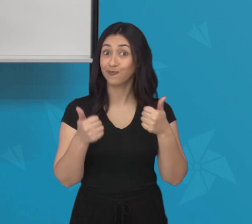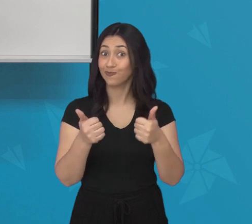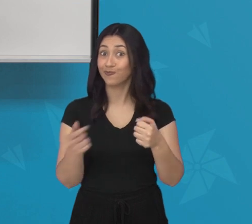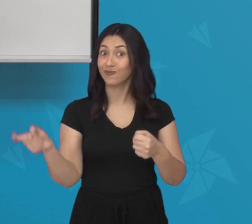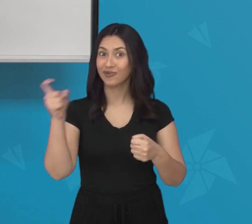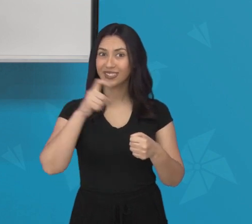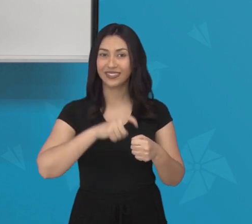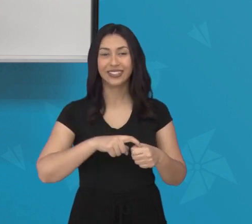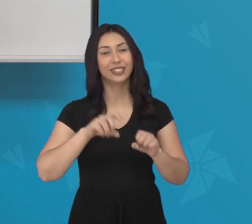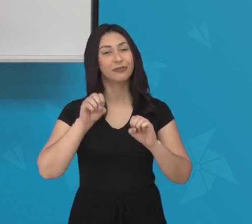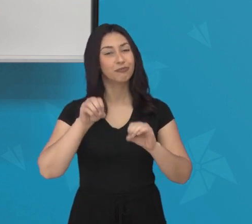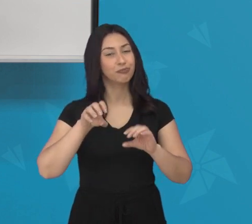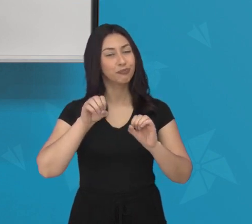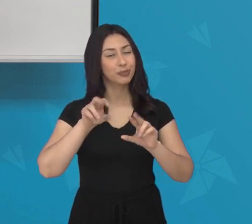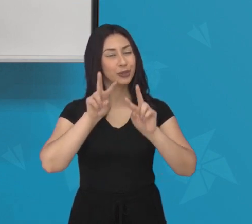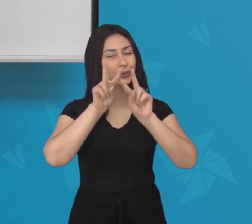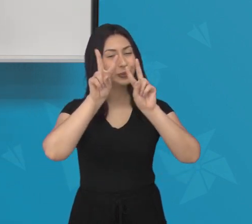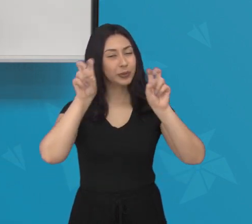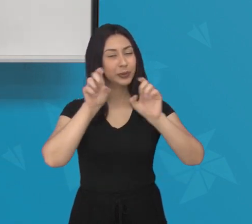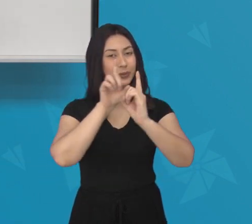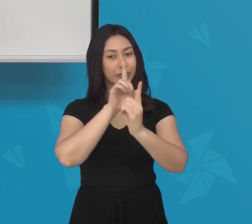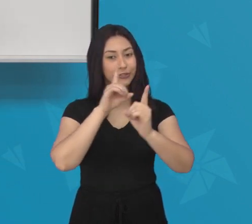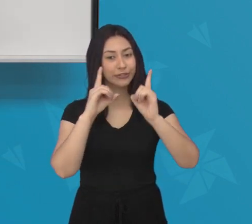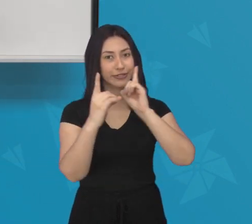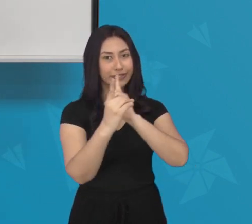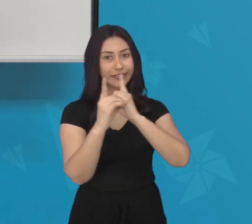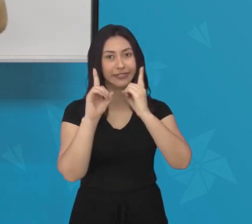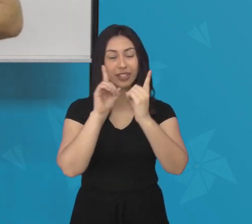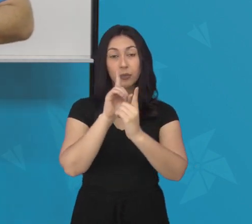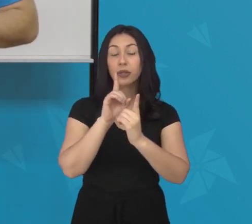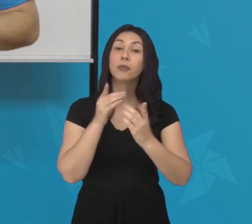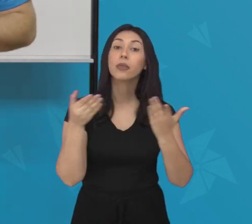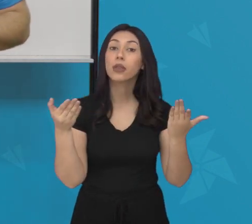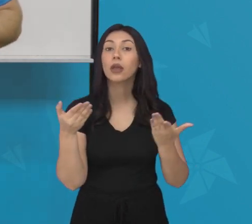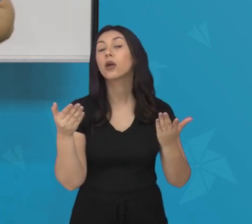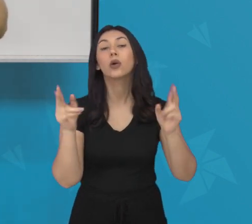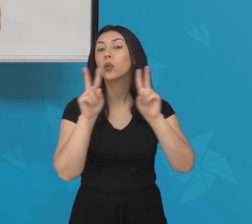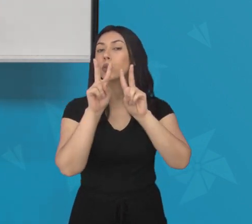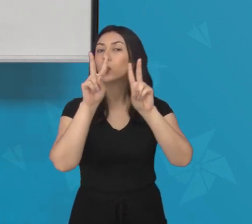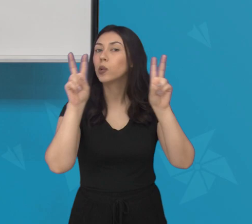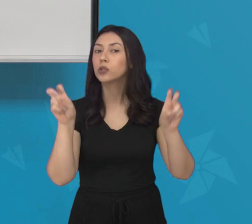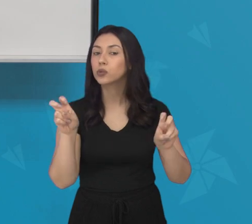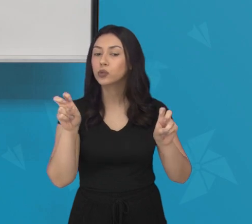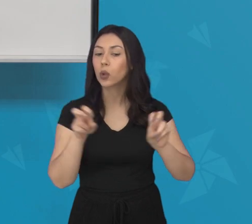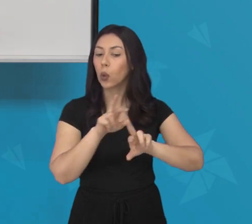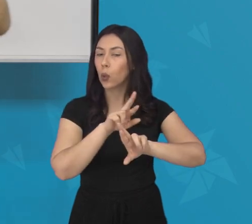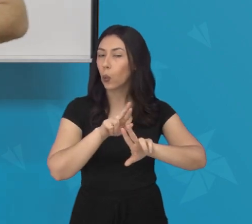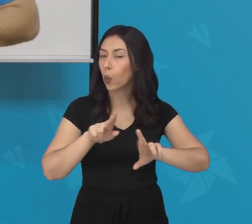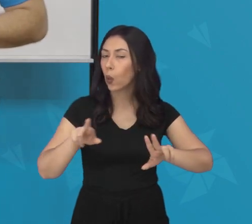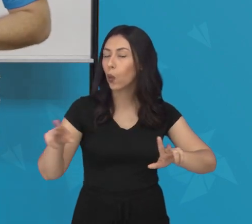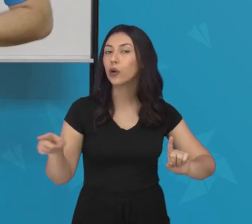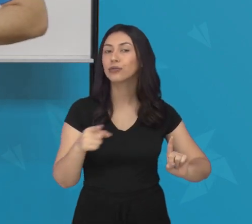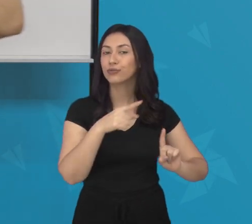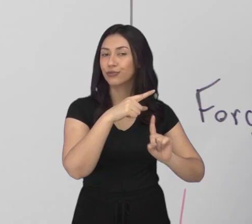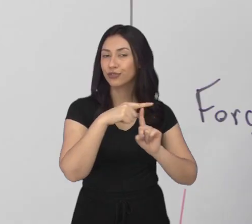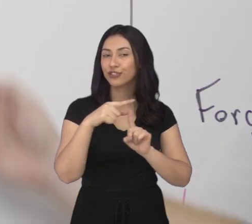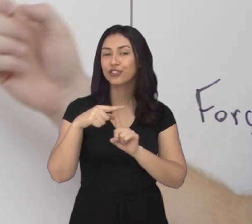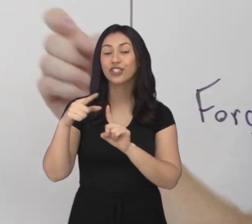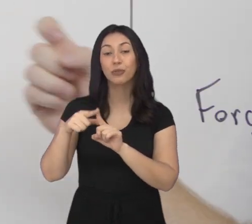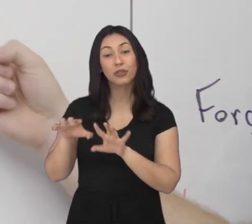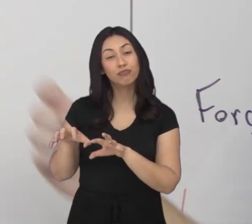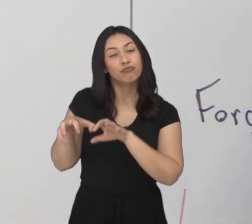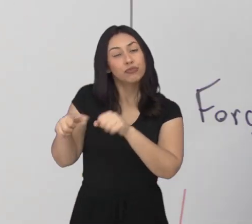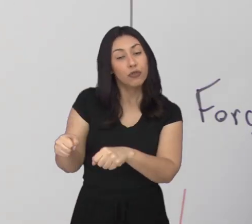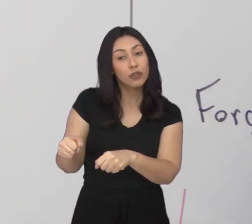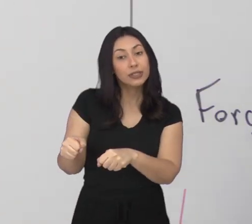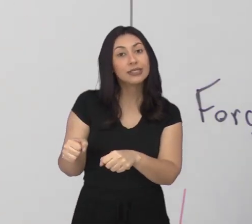Bora lá, pessoal, voltando à nossa aula de introdução à dinâmica. Nós vamos falar agora sobre as outras forças importantes, beleza? Força